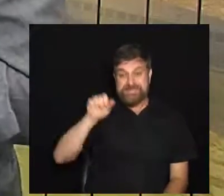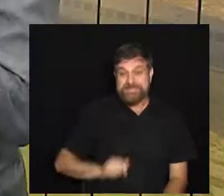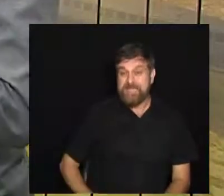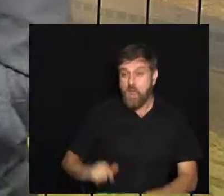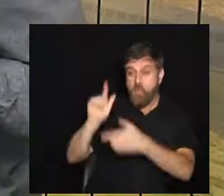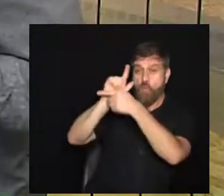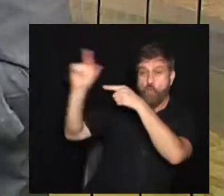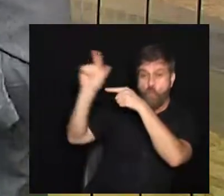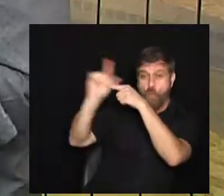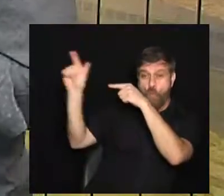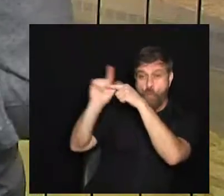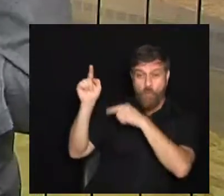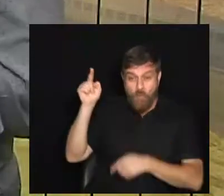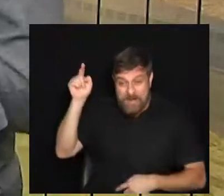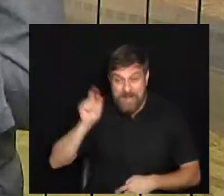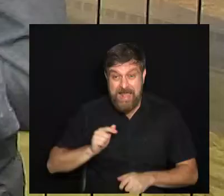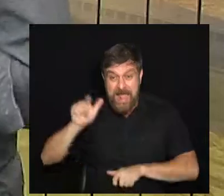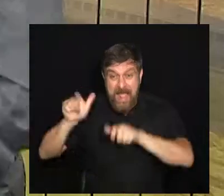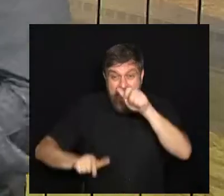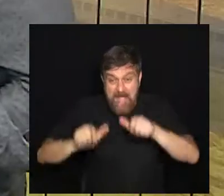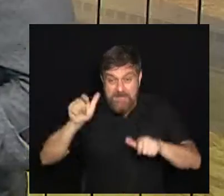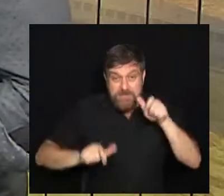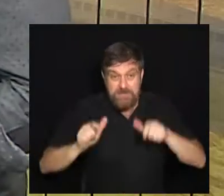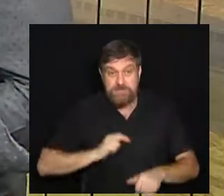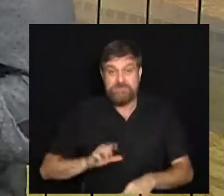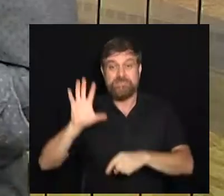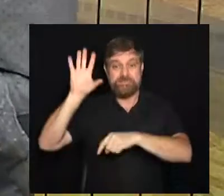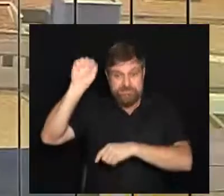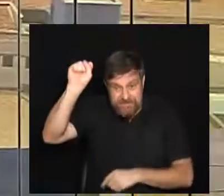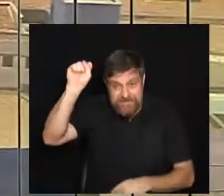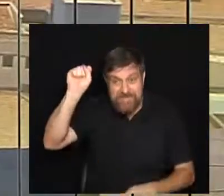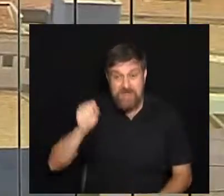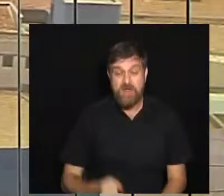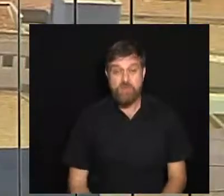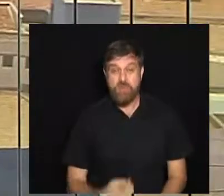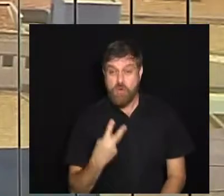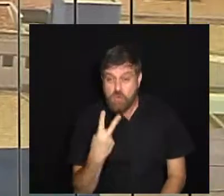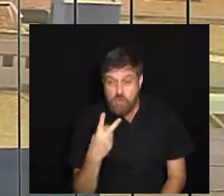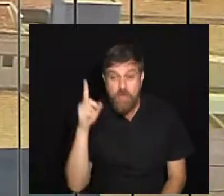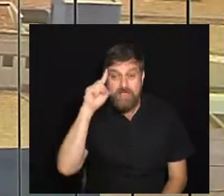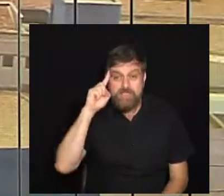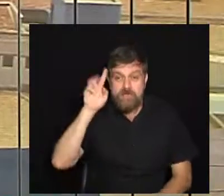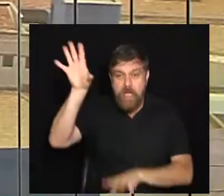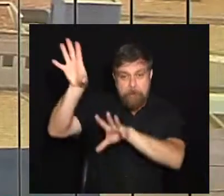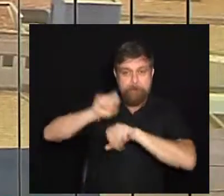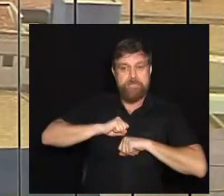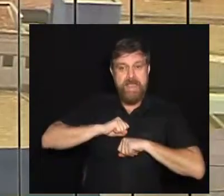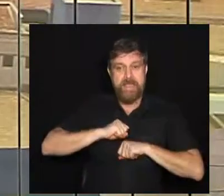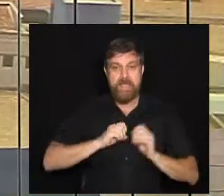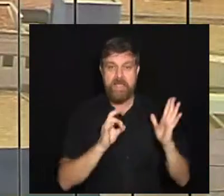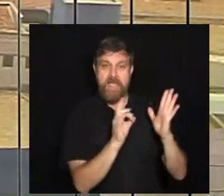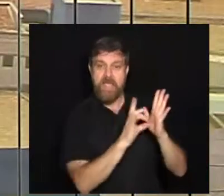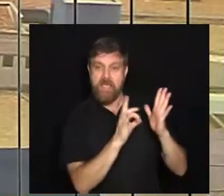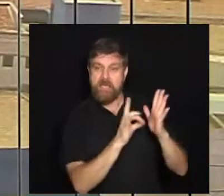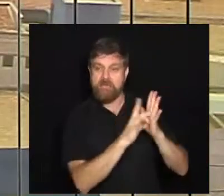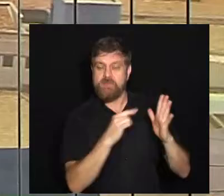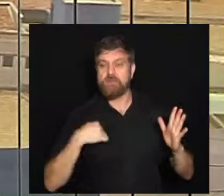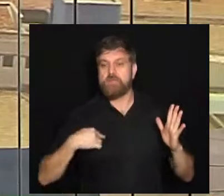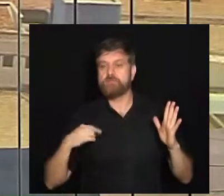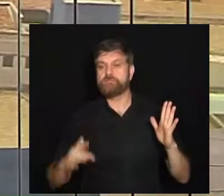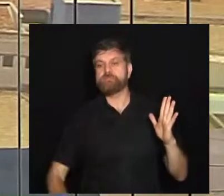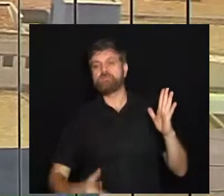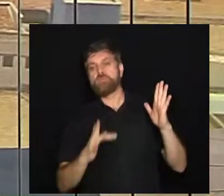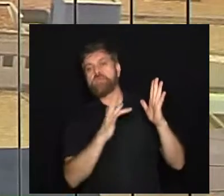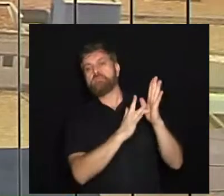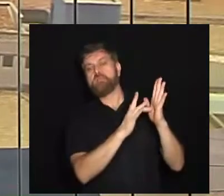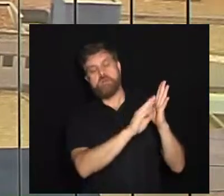feita a higienização aquilo ali vai contaminar a gente pelas próximas 48 horas da mesa o motor vidro pa por lá encosta